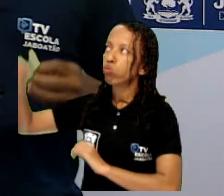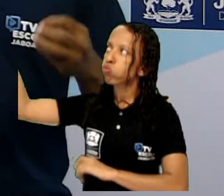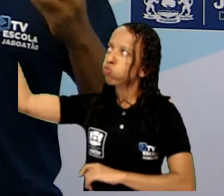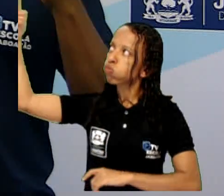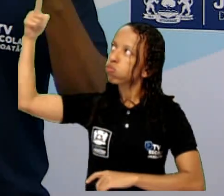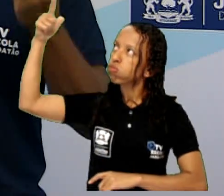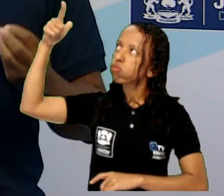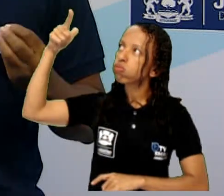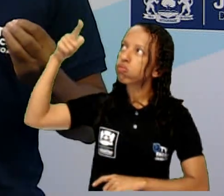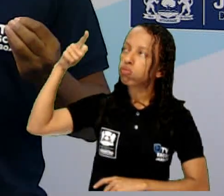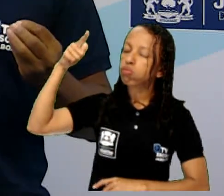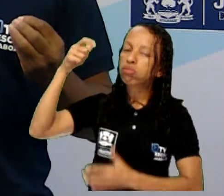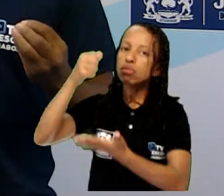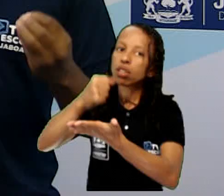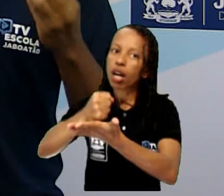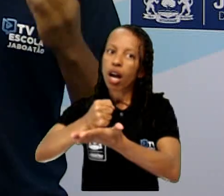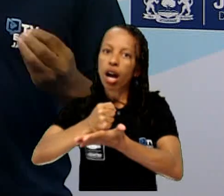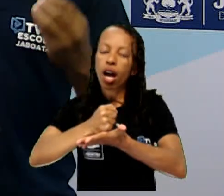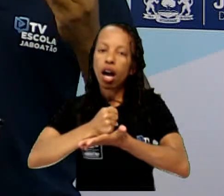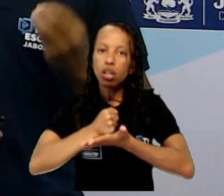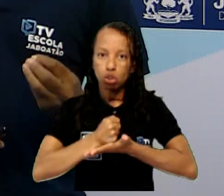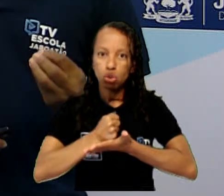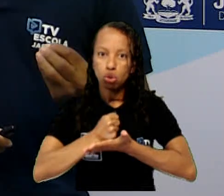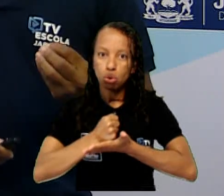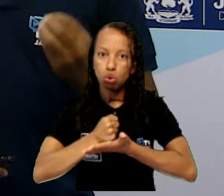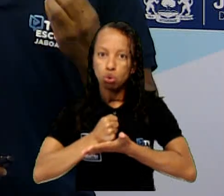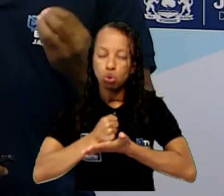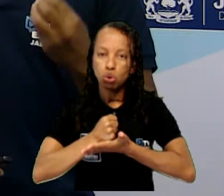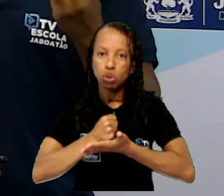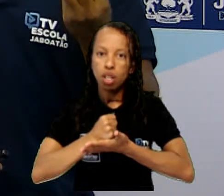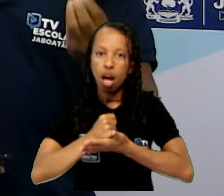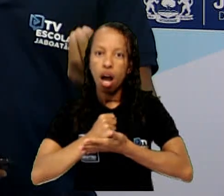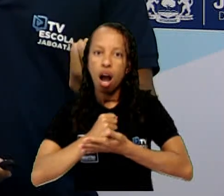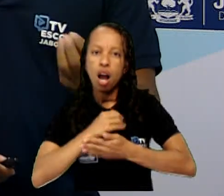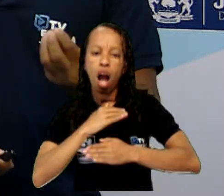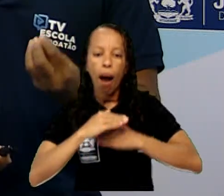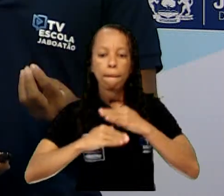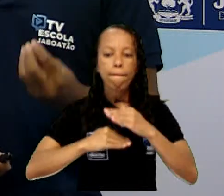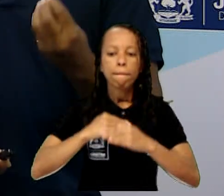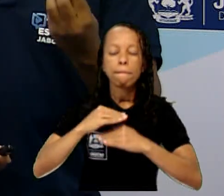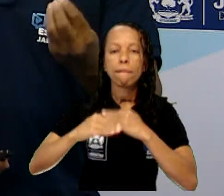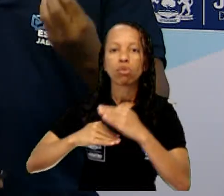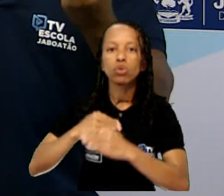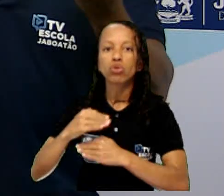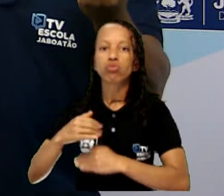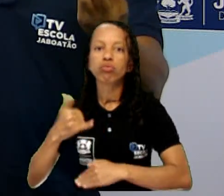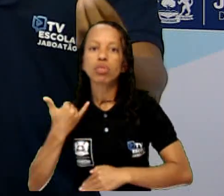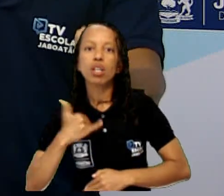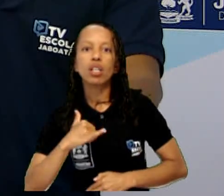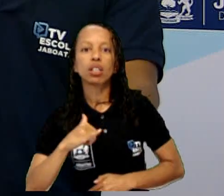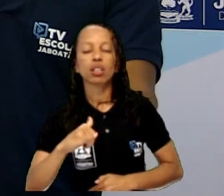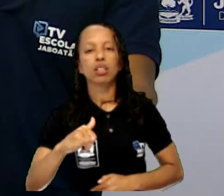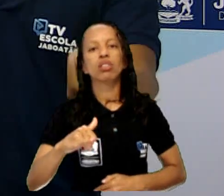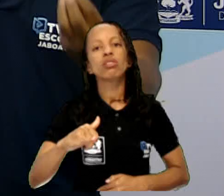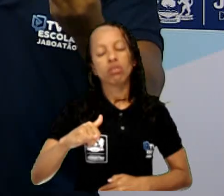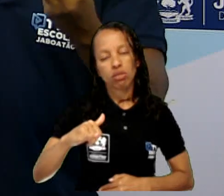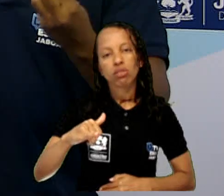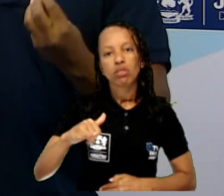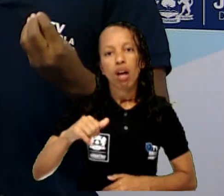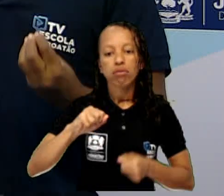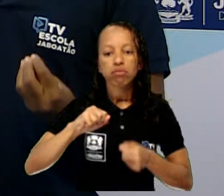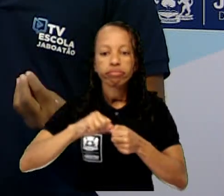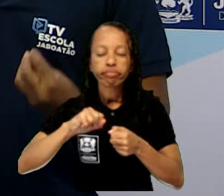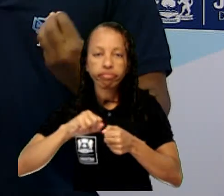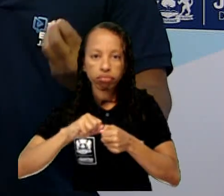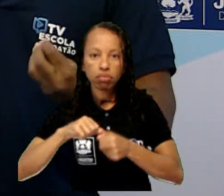sol ela auxilia até na produção de energia pelas plantas. As plantas utilizam a